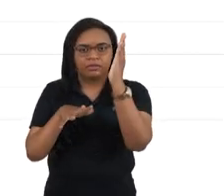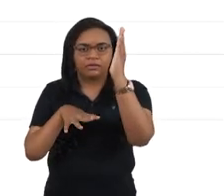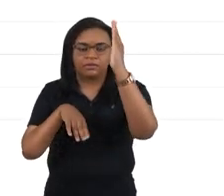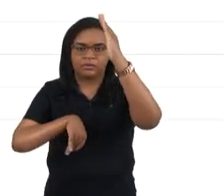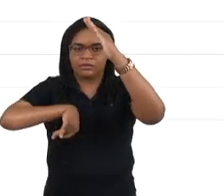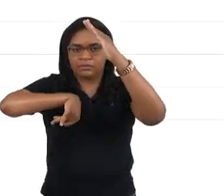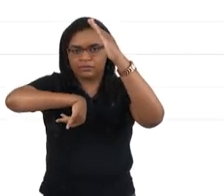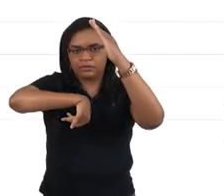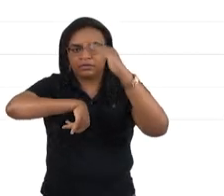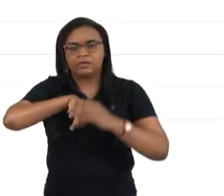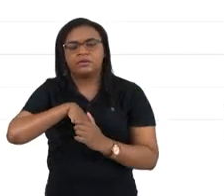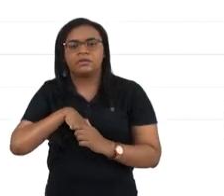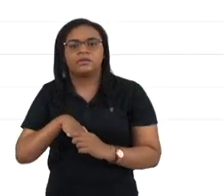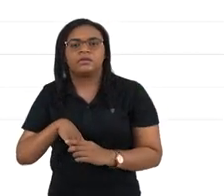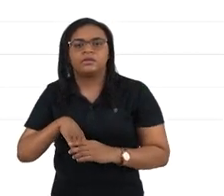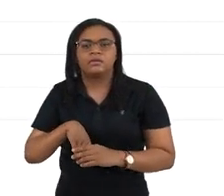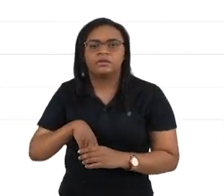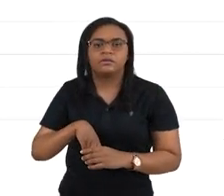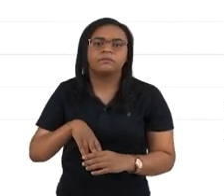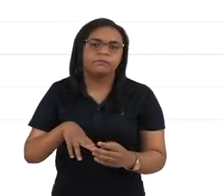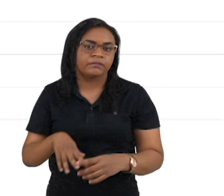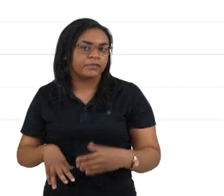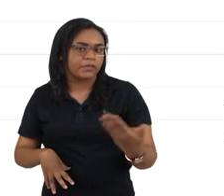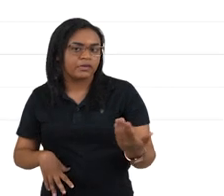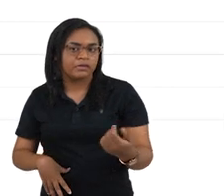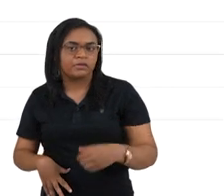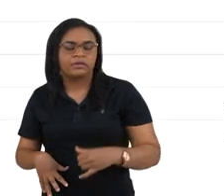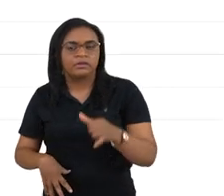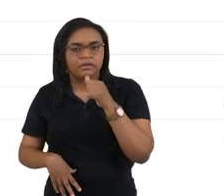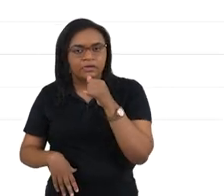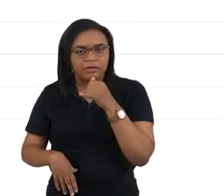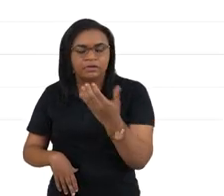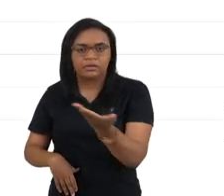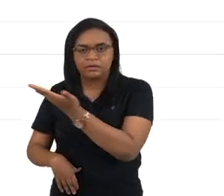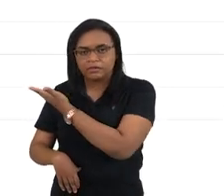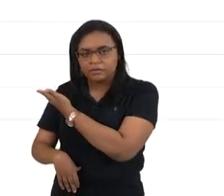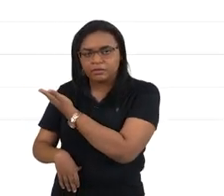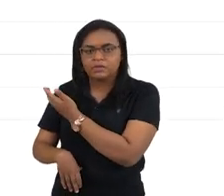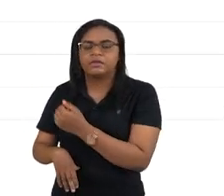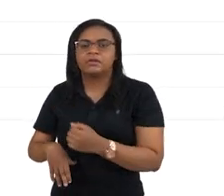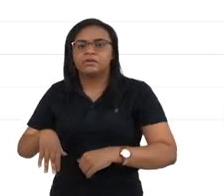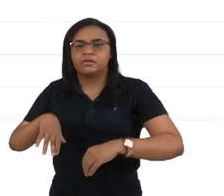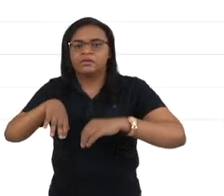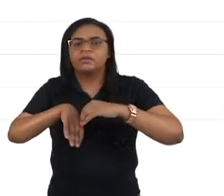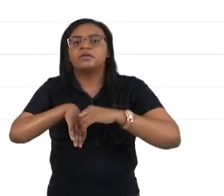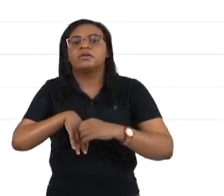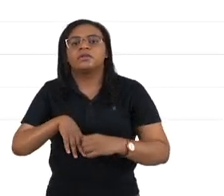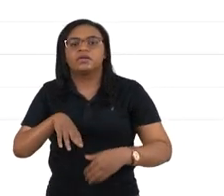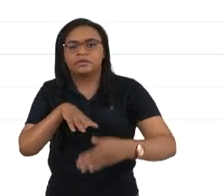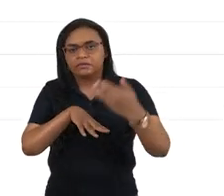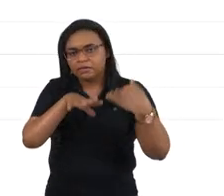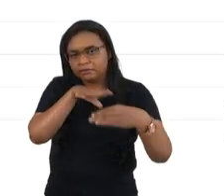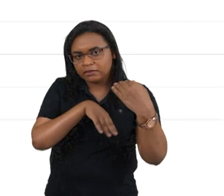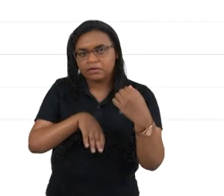significa que a grandeza é inversamente proporcional. Nesse caso, a grandeza que tem a variável desconhecida se mantém estática, né? E a gente inverte a